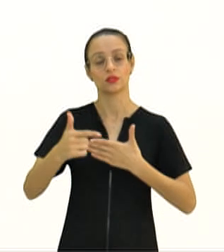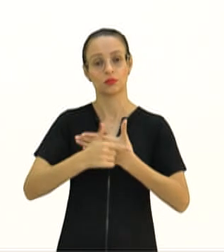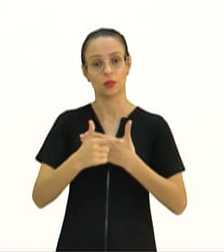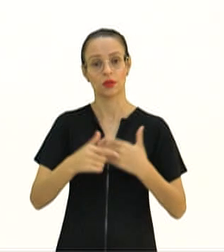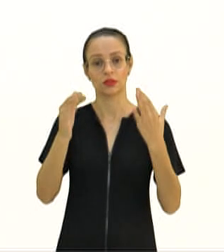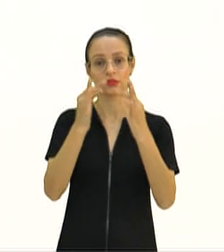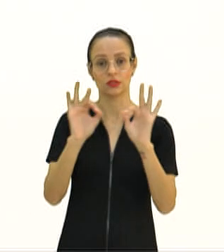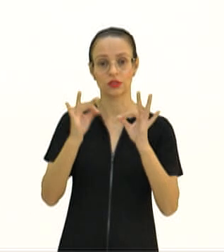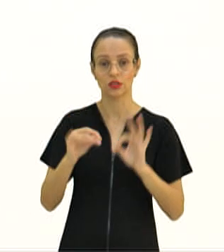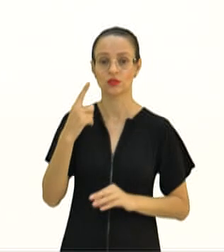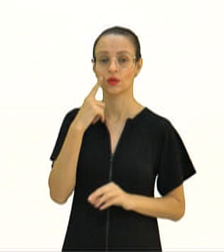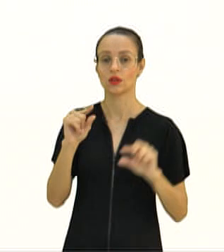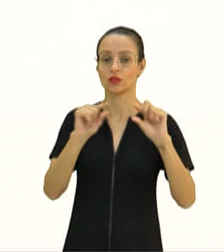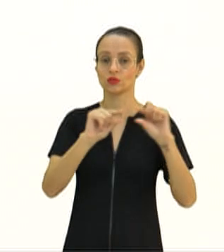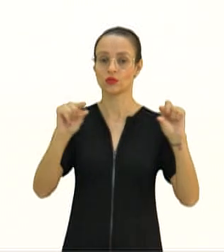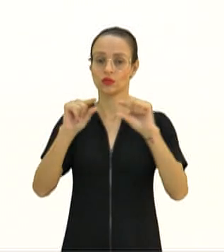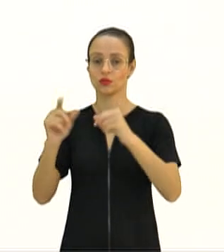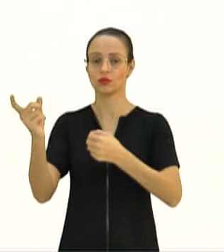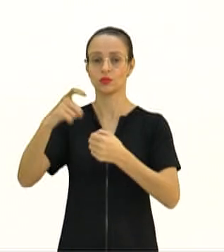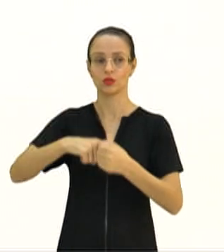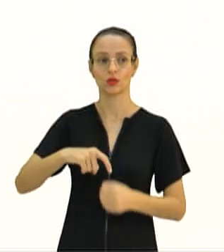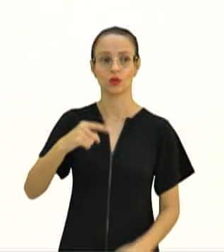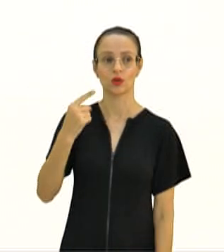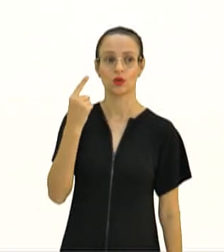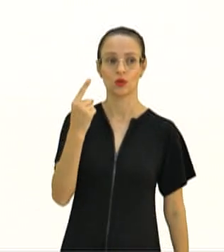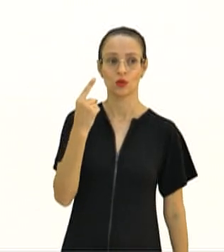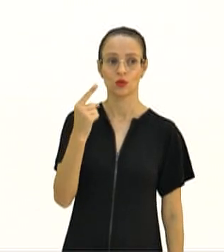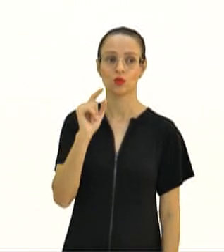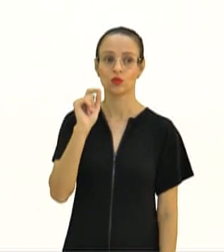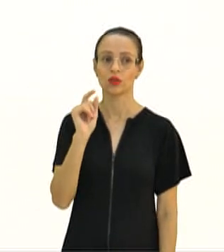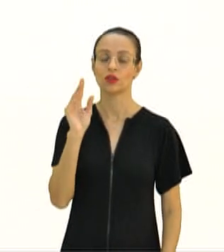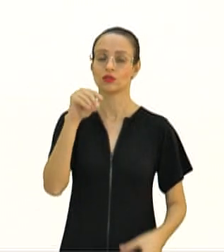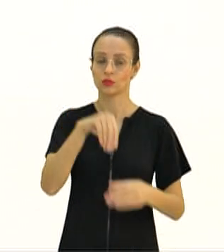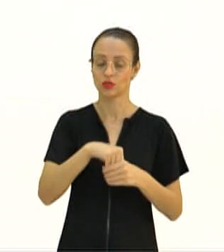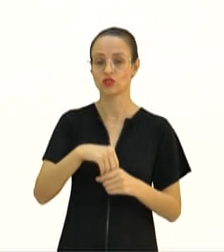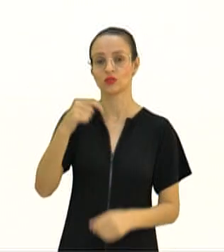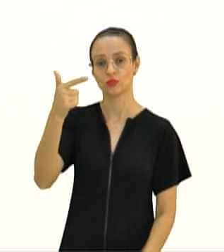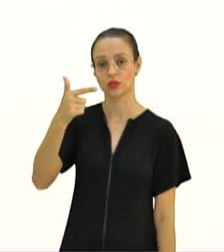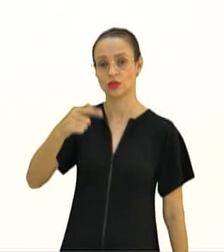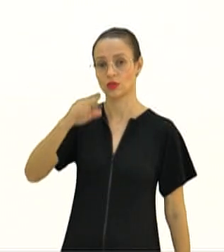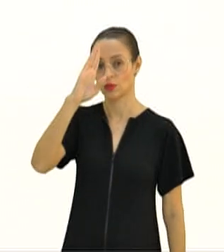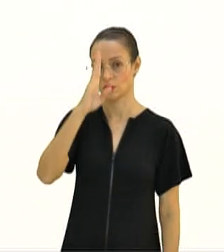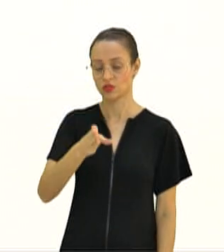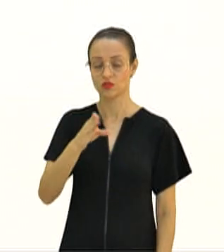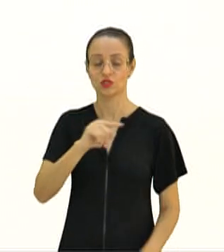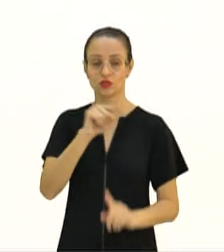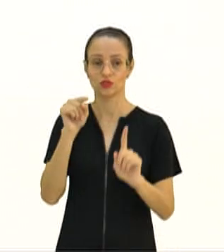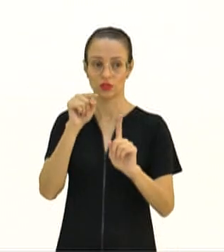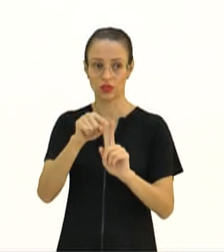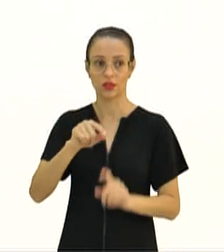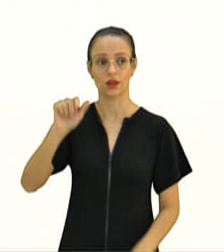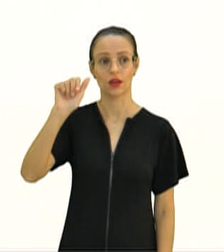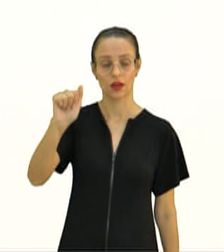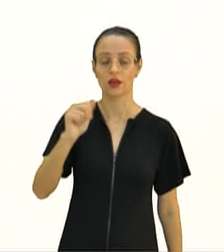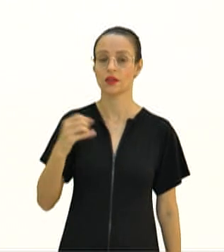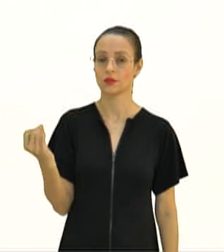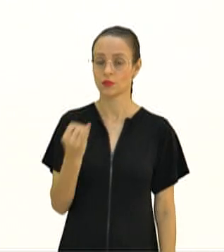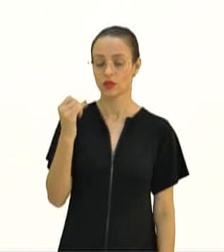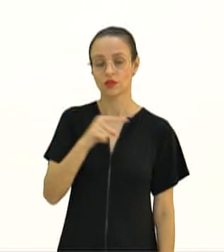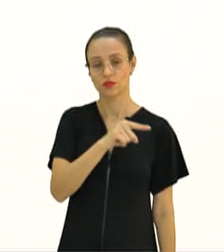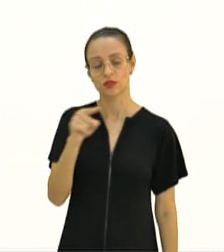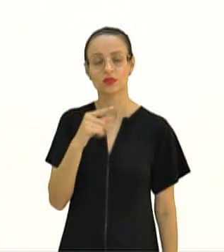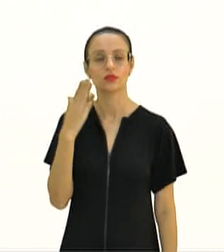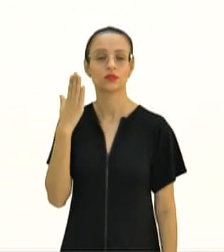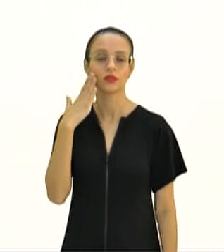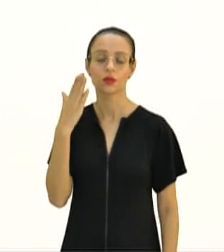orações subordinadas destacadas. 1. Subjetiva. 2. Objetiva direta. A. É importante que